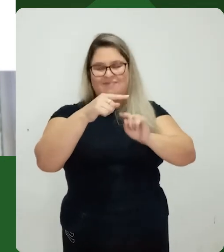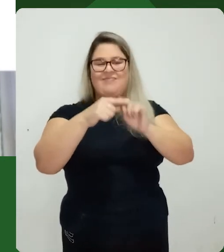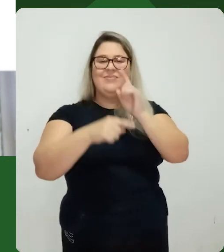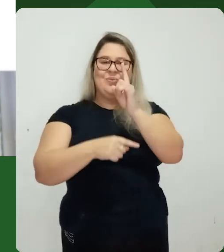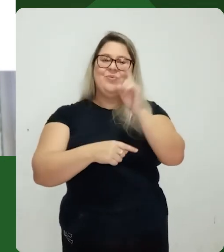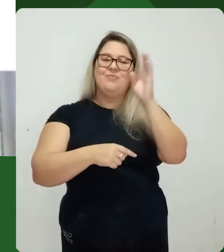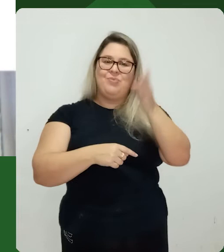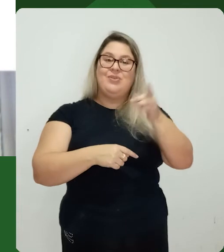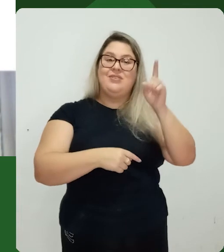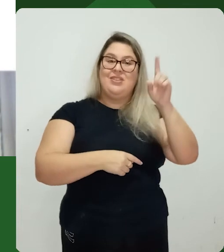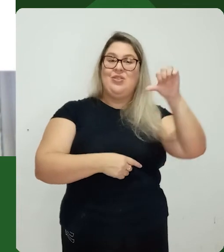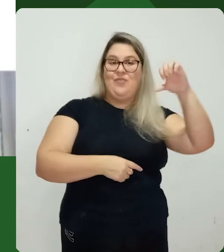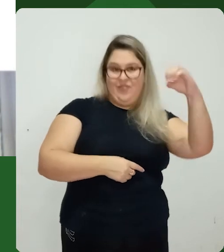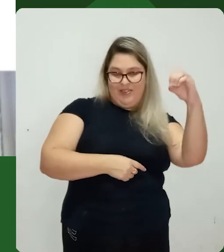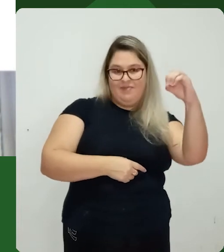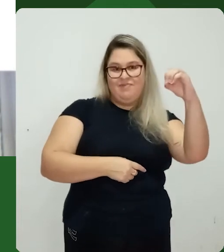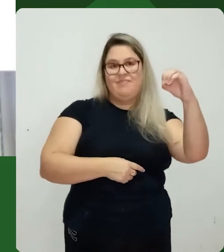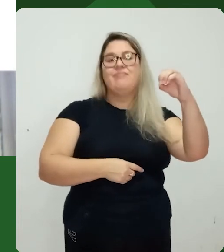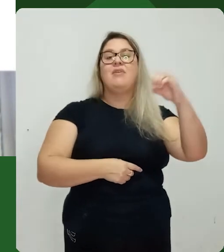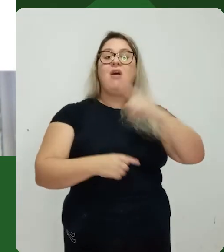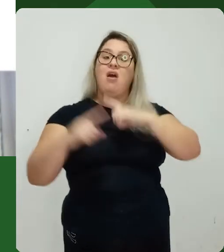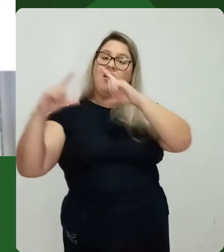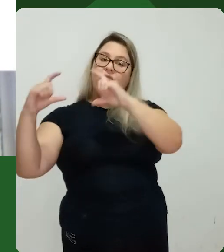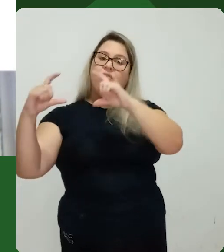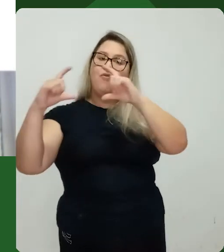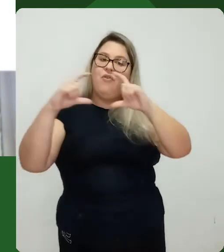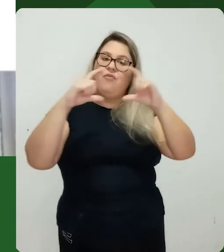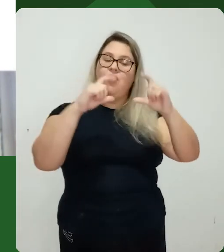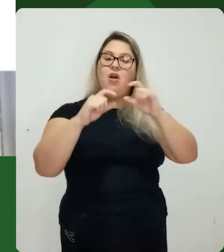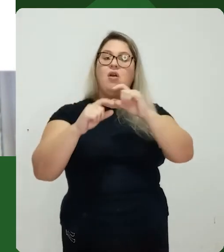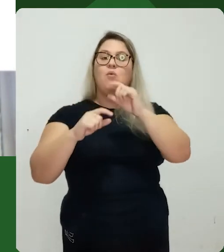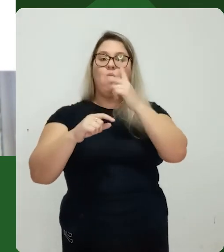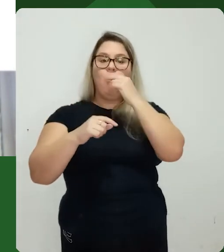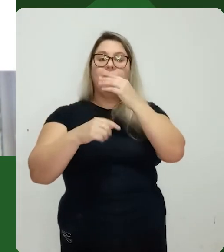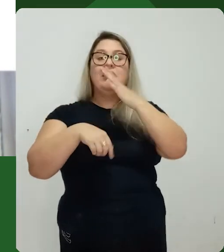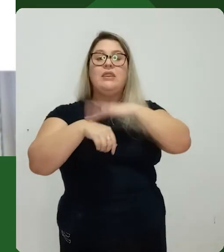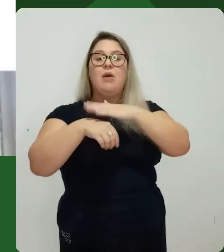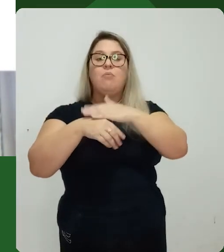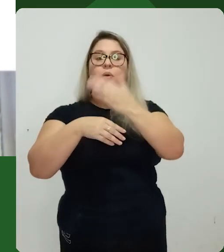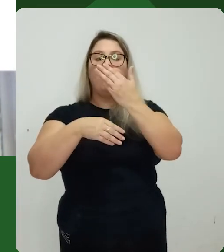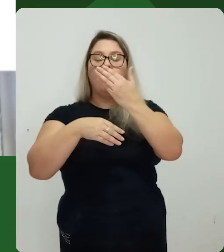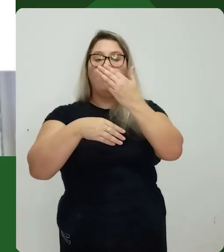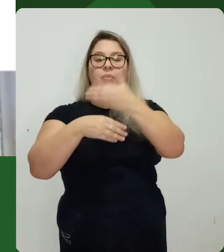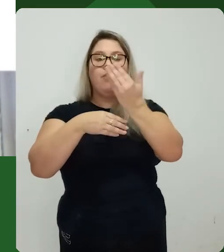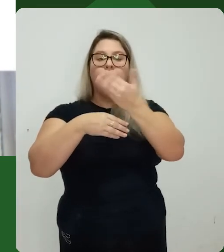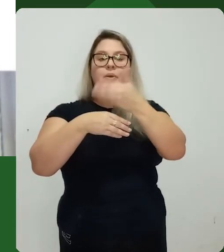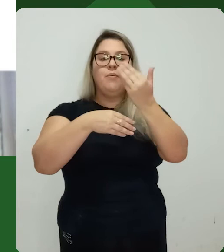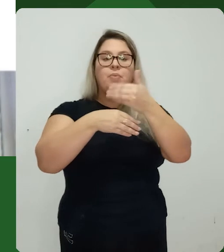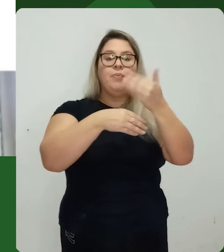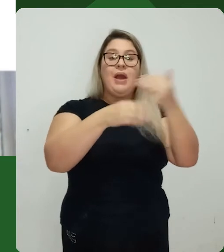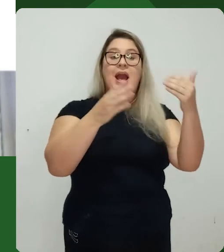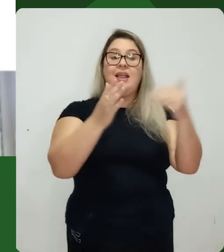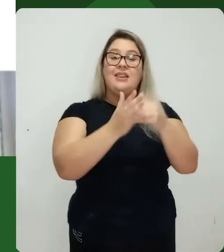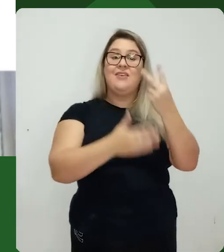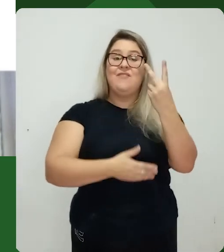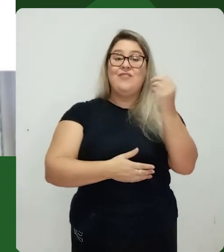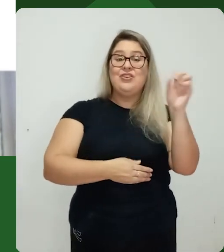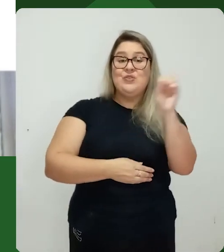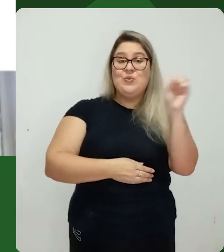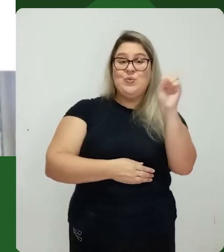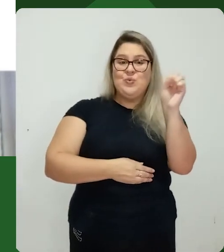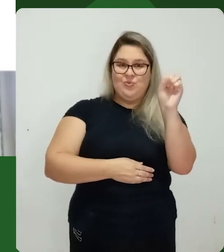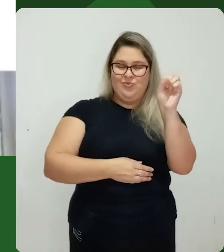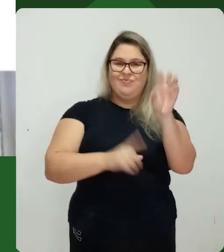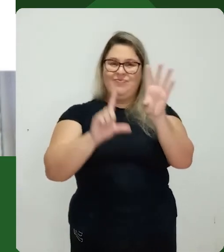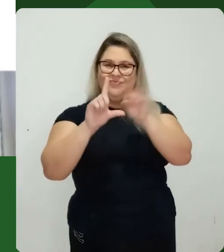e você pega uma partezinha dessa divisão. Foi esse o tempo dessa foto. e aqui eu fui aumentando. Eu não botei aqui indicação para todos, mas